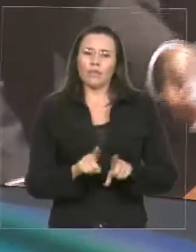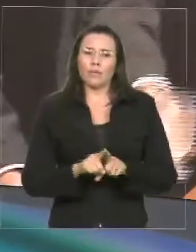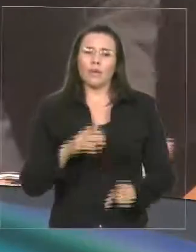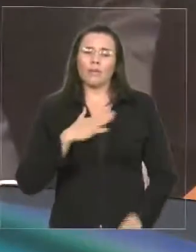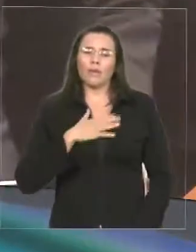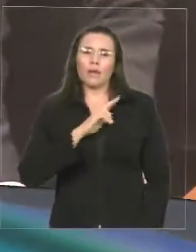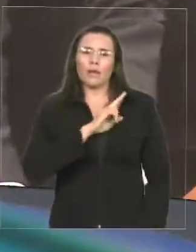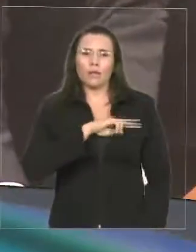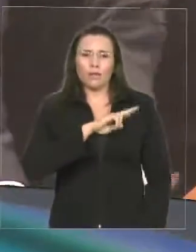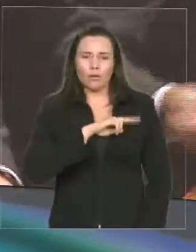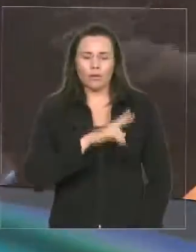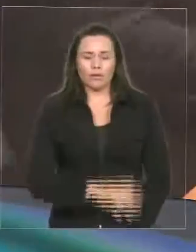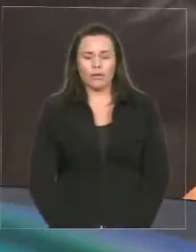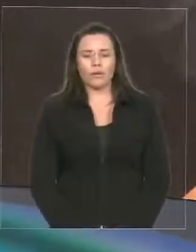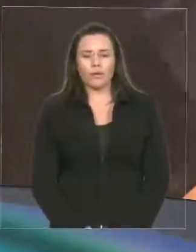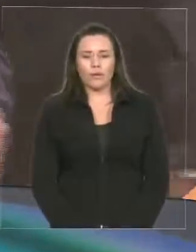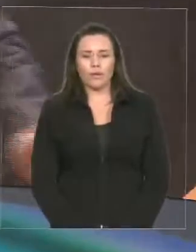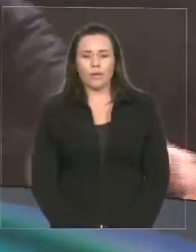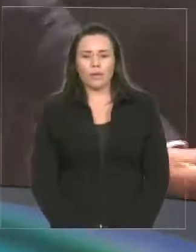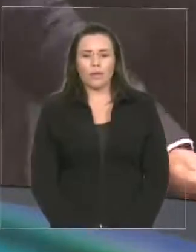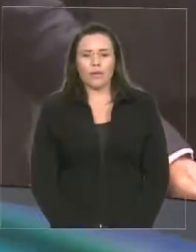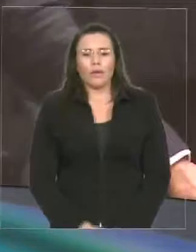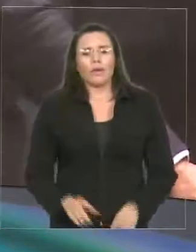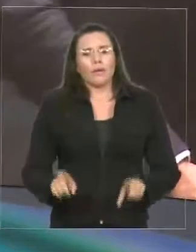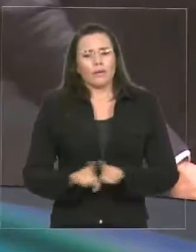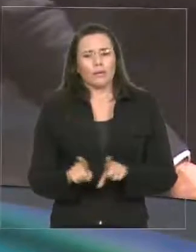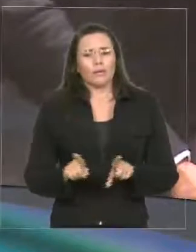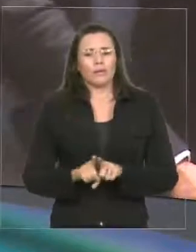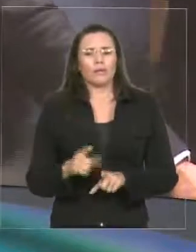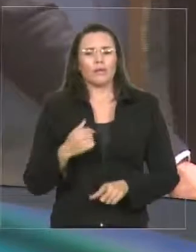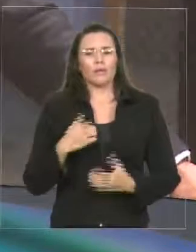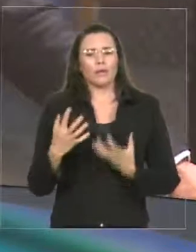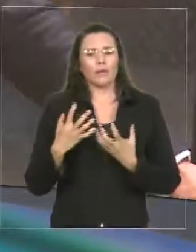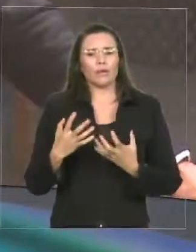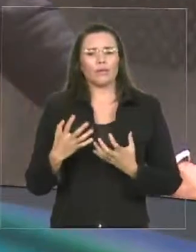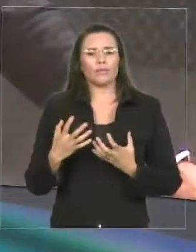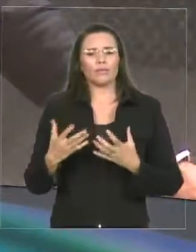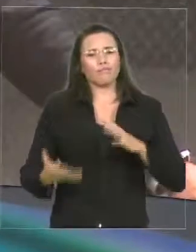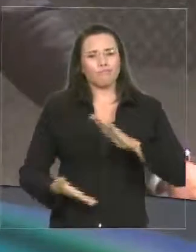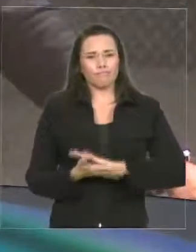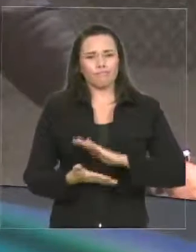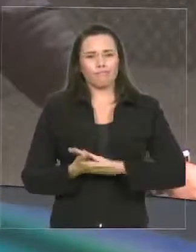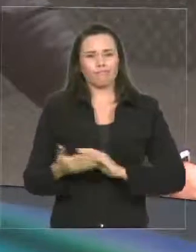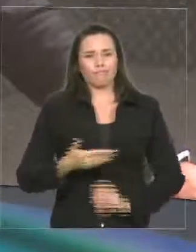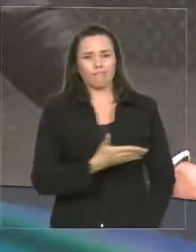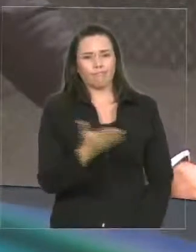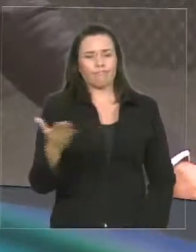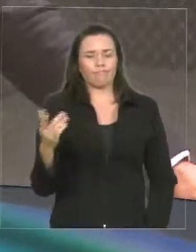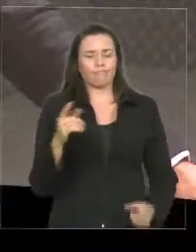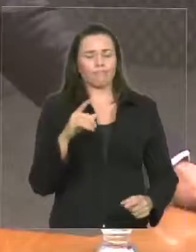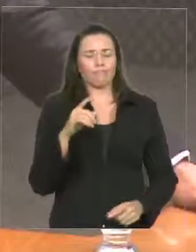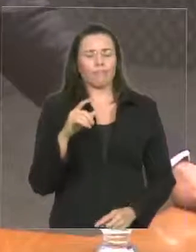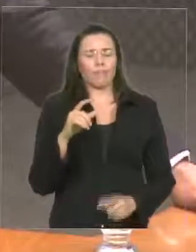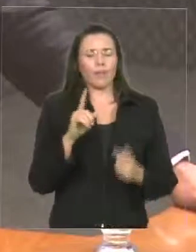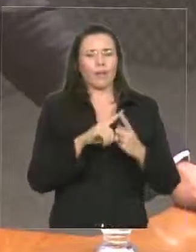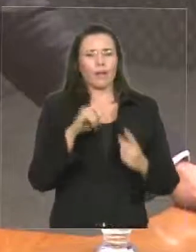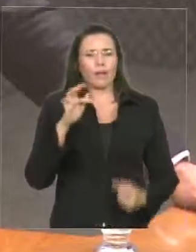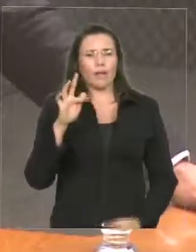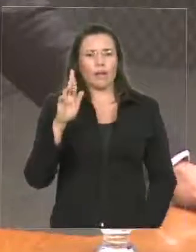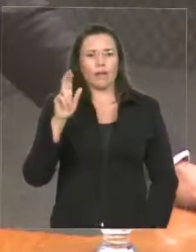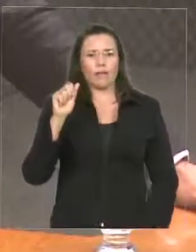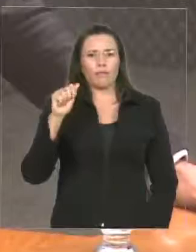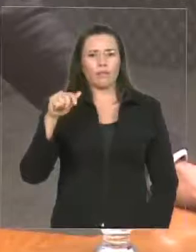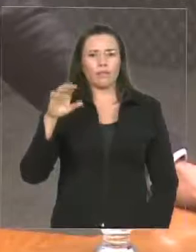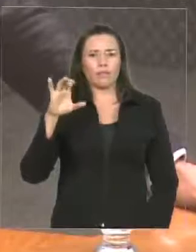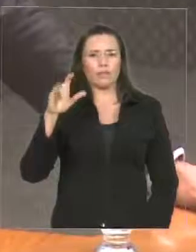quero prestar as minhas homenagens às minhas colegas aqui, Francisca Prima, Ana do Gás,